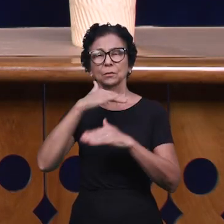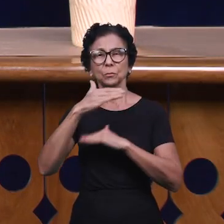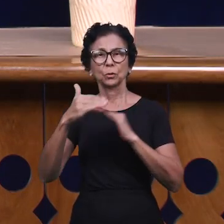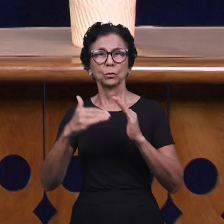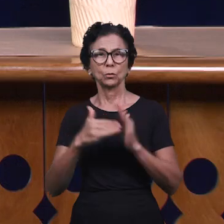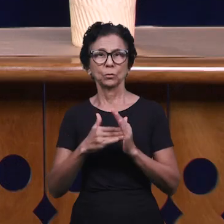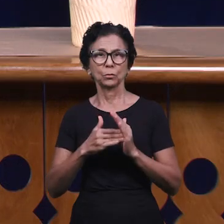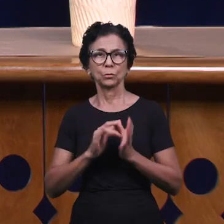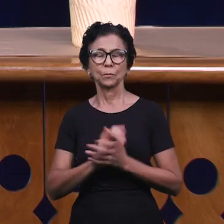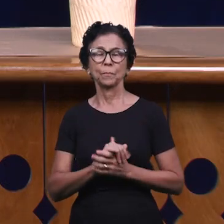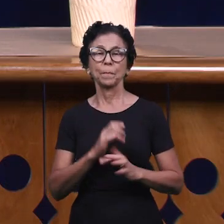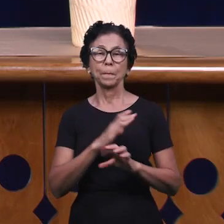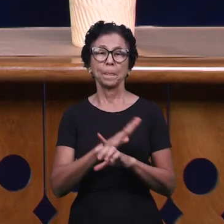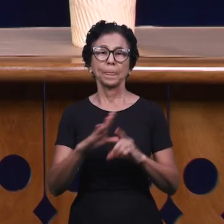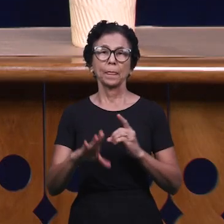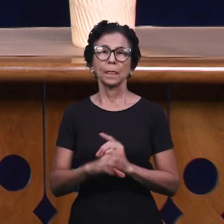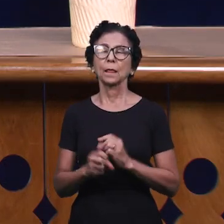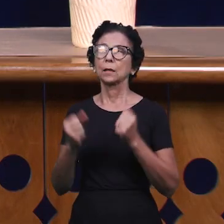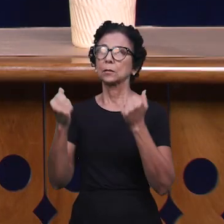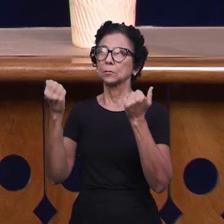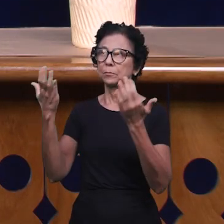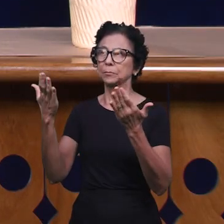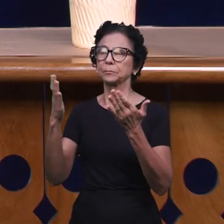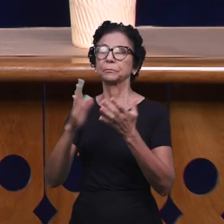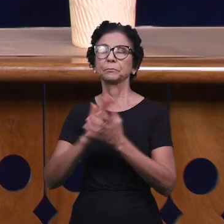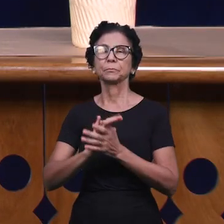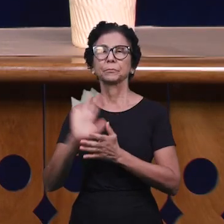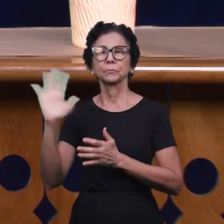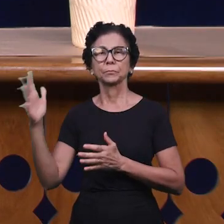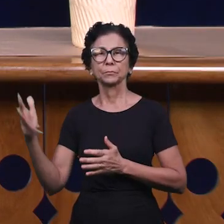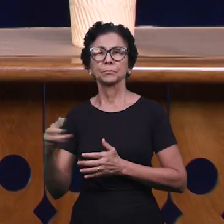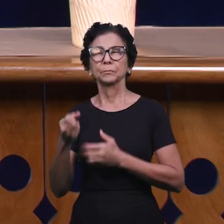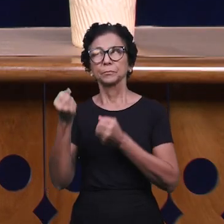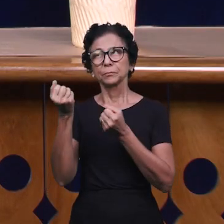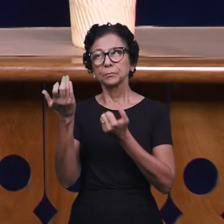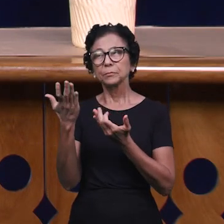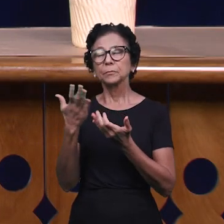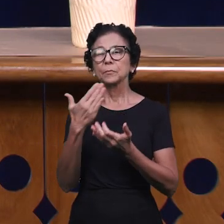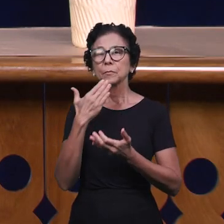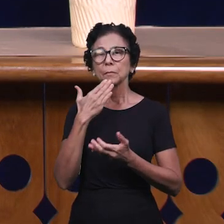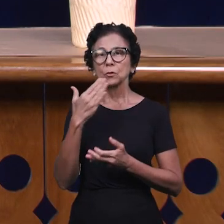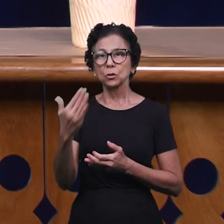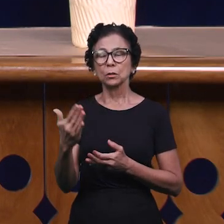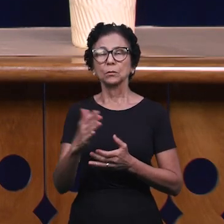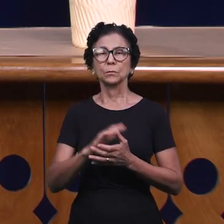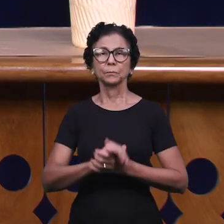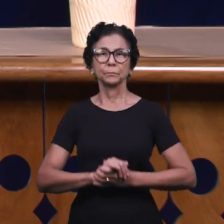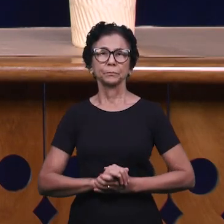o nosso culto e a nossa adoração, pedindo para que a Tua palavra